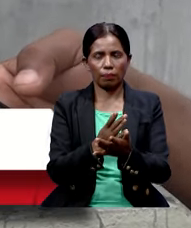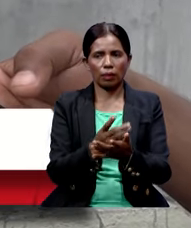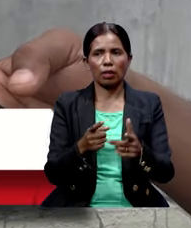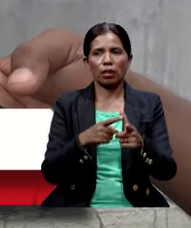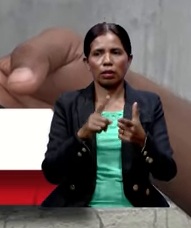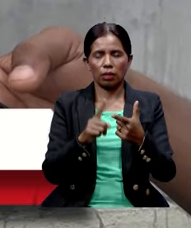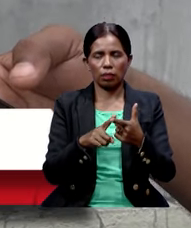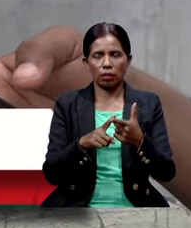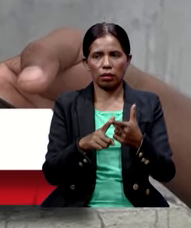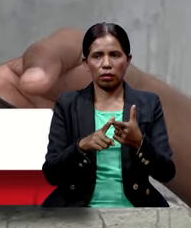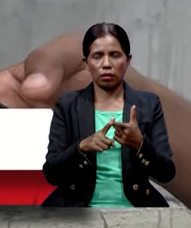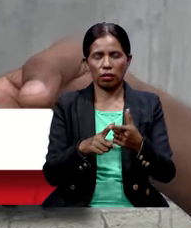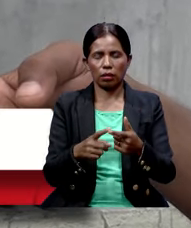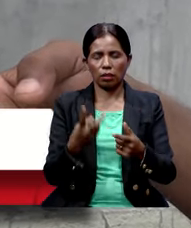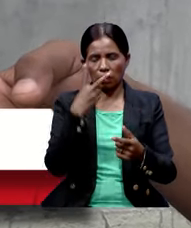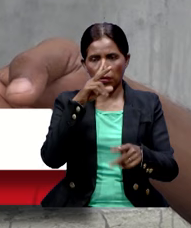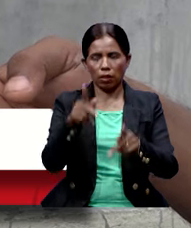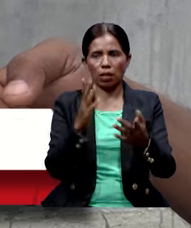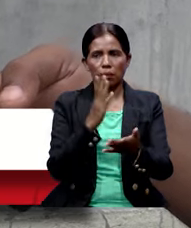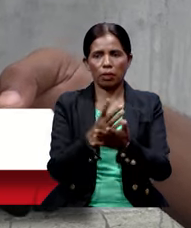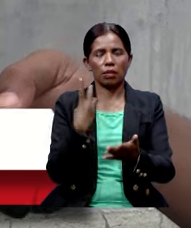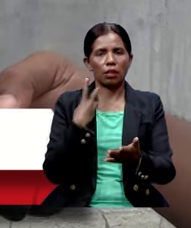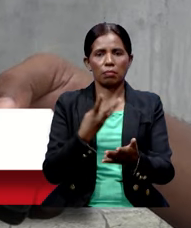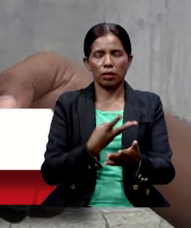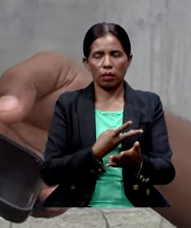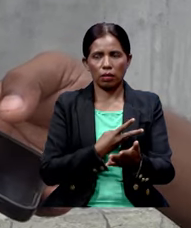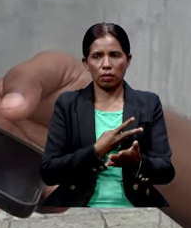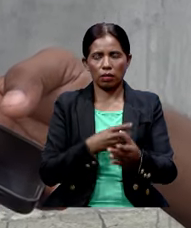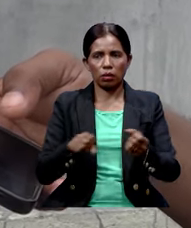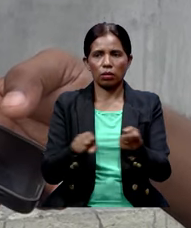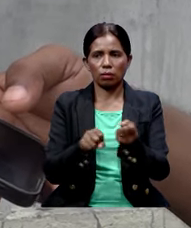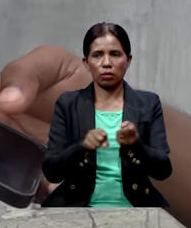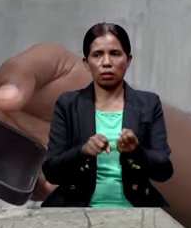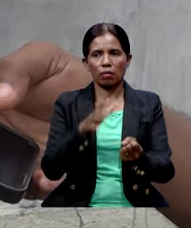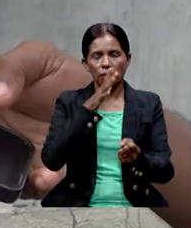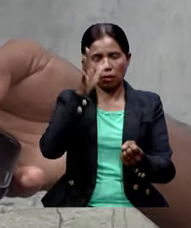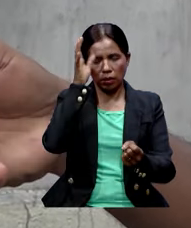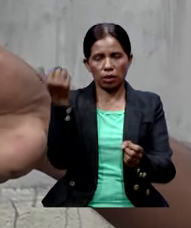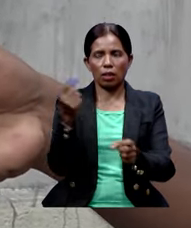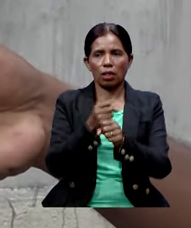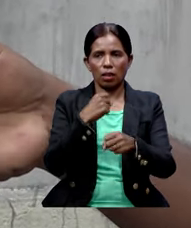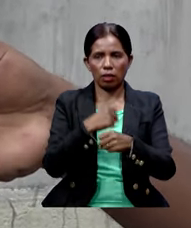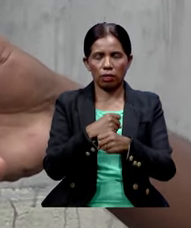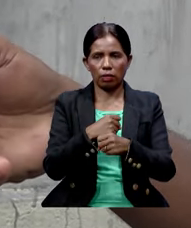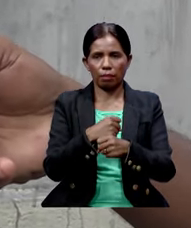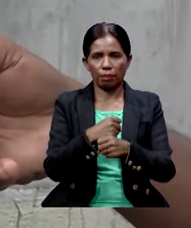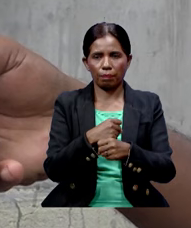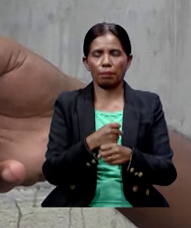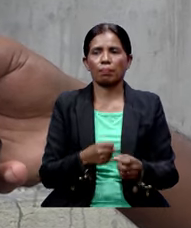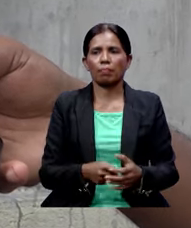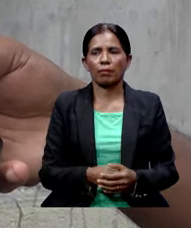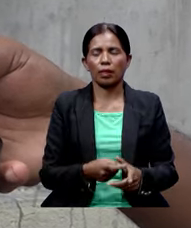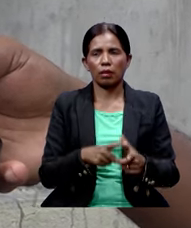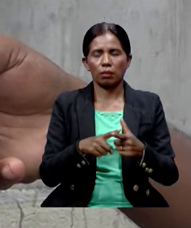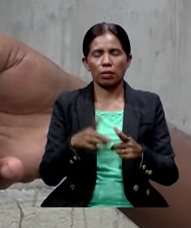depois, inscrição ser tum queres mais para a minha contribuição, né, bem aqui na Amas Rahalo, né? E depois